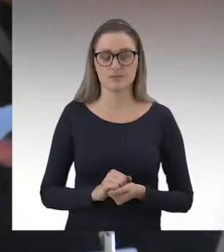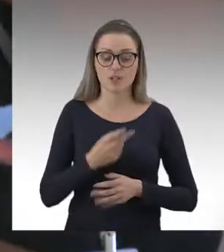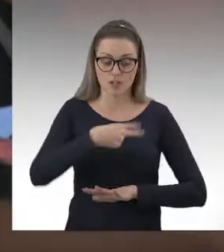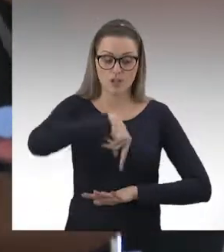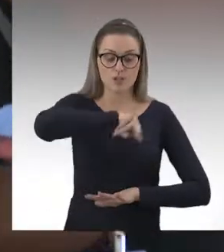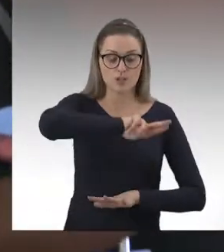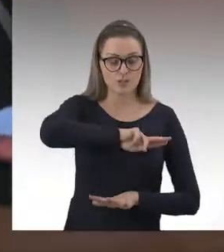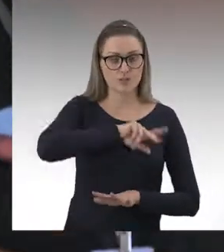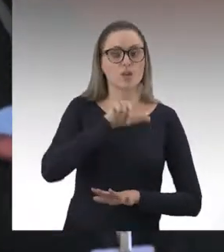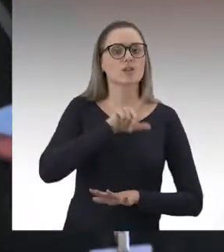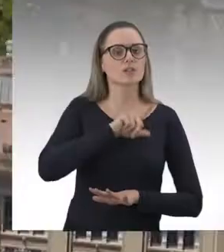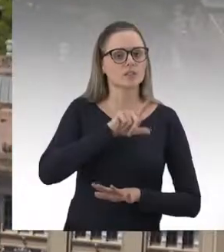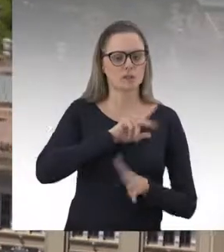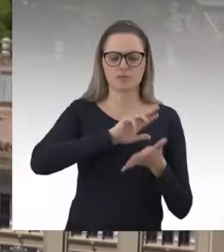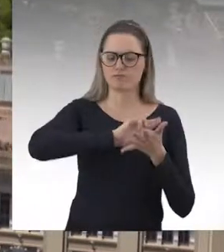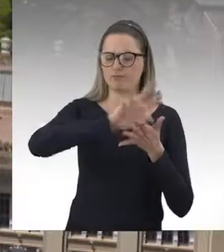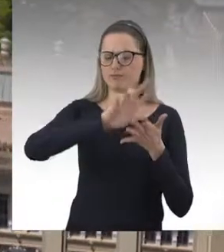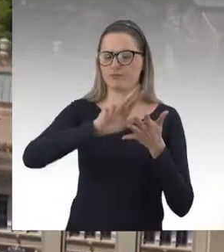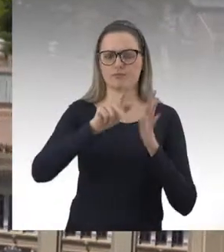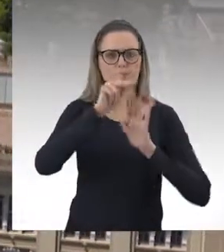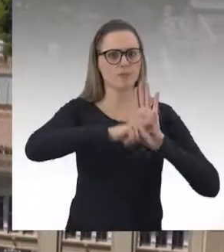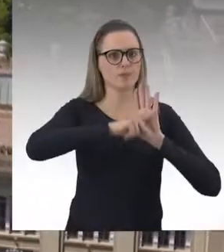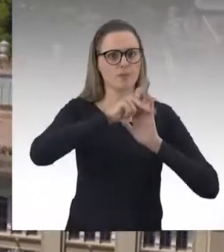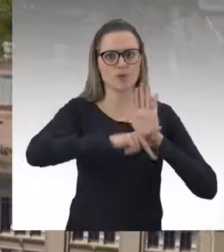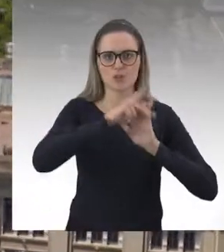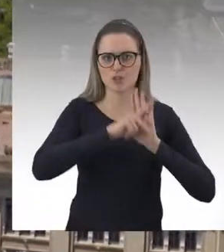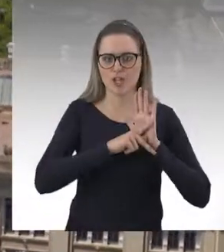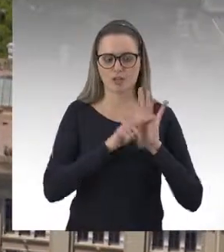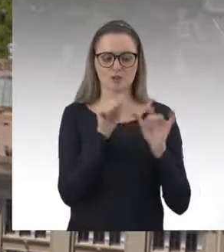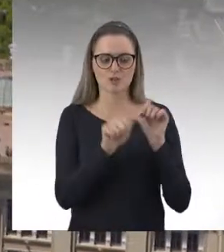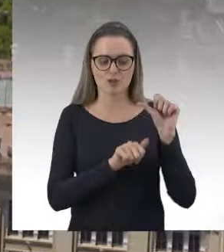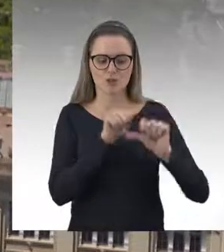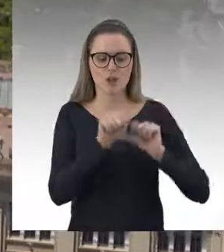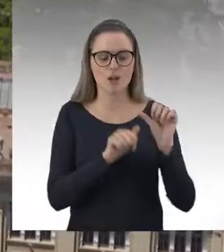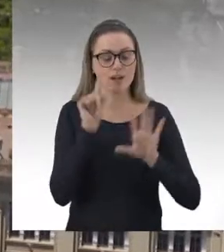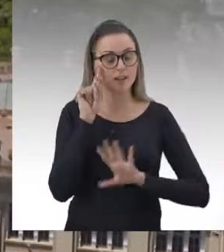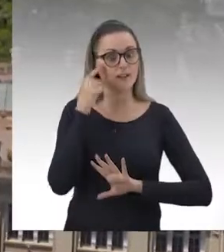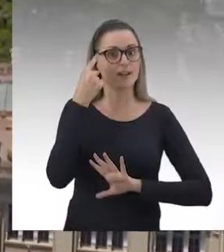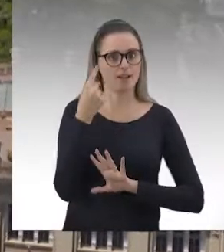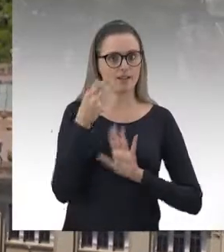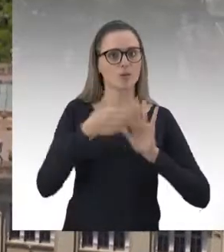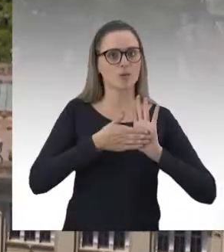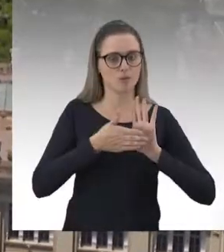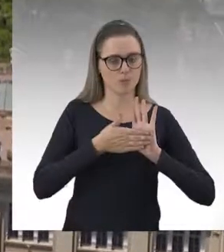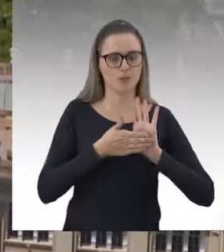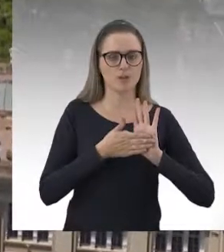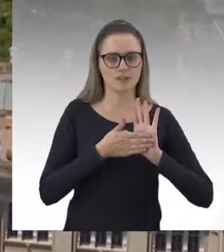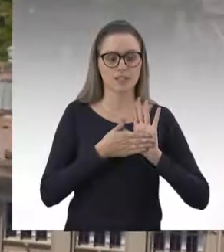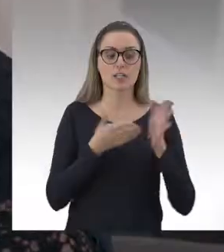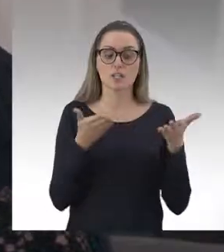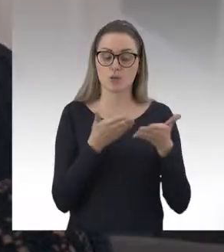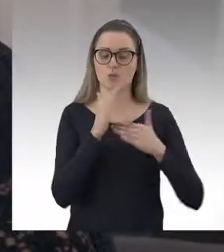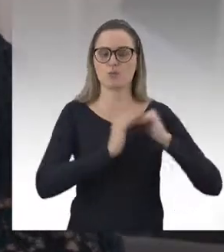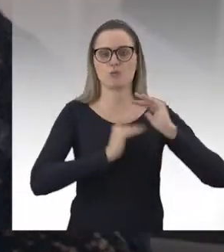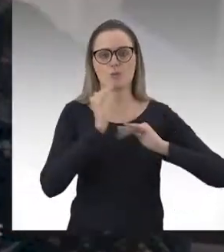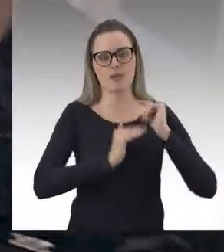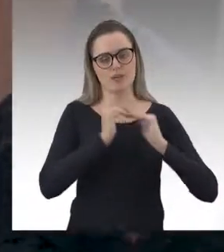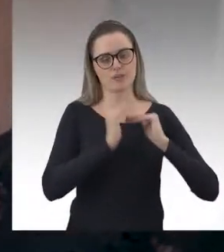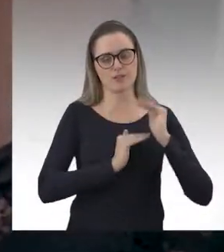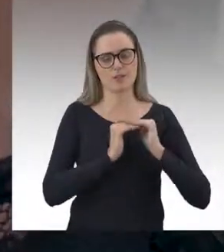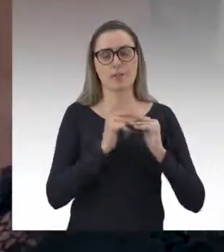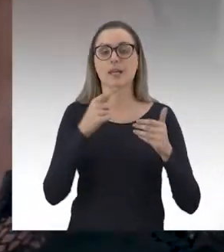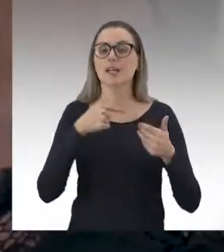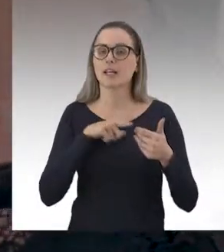Nós temos vários projetos alternativos, que nós chamamos, em funcionamento. Um